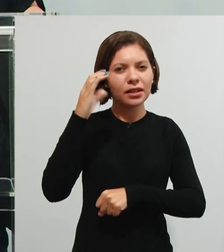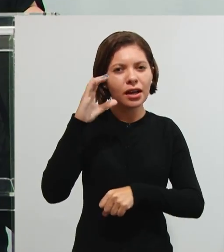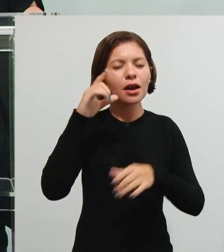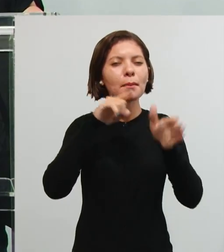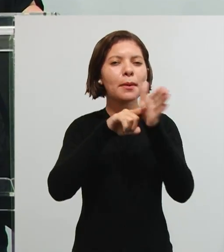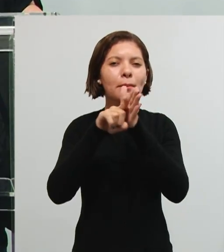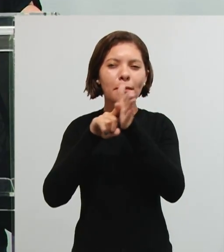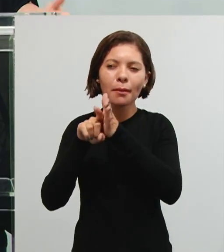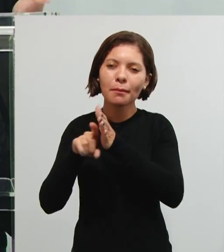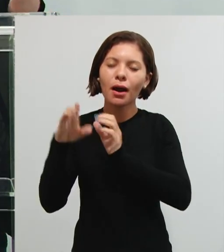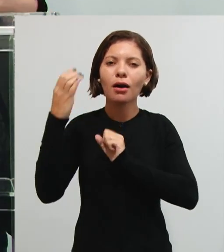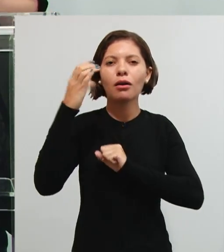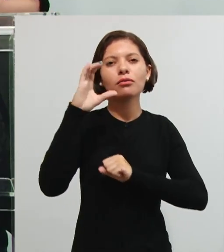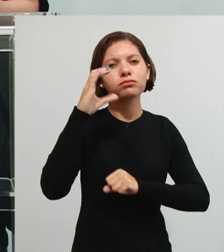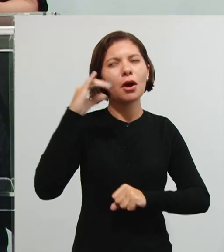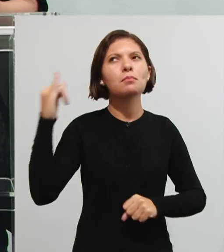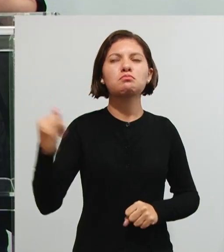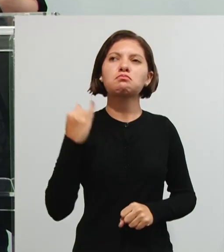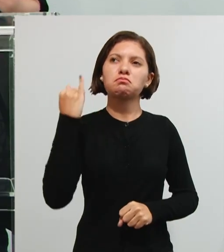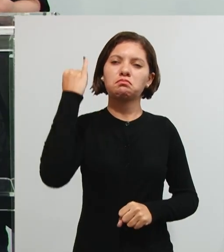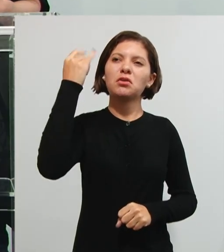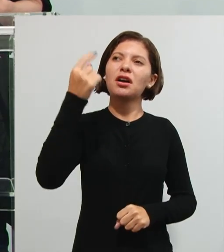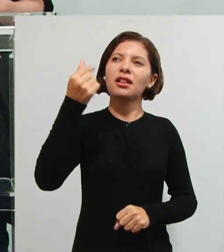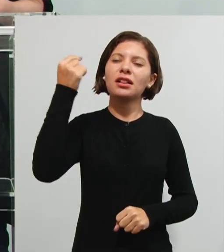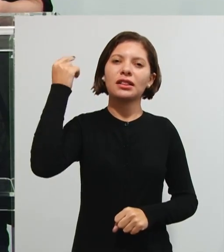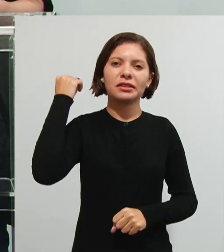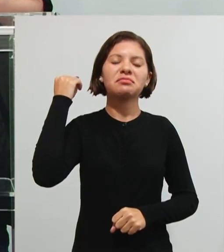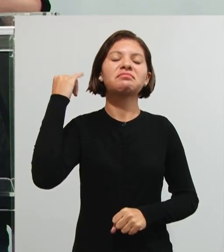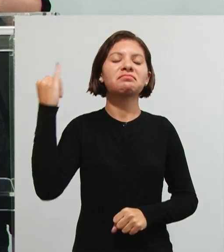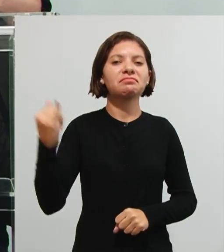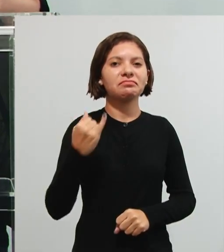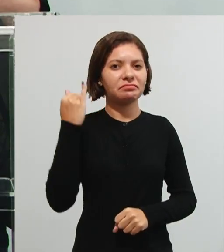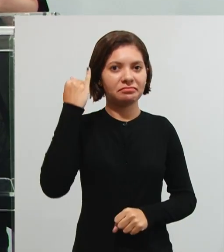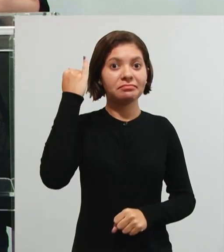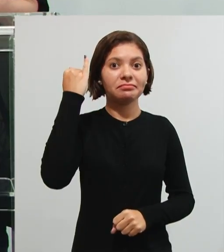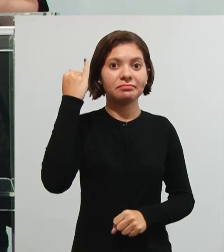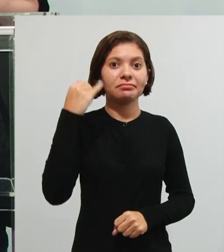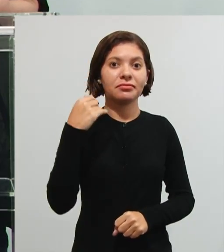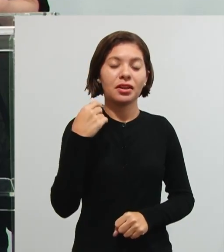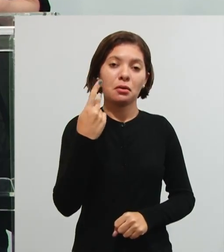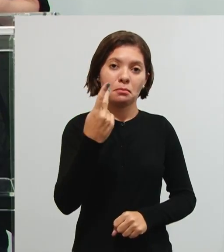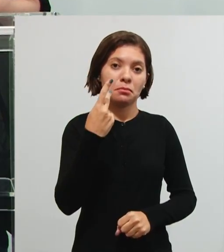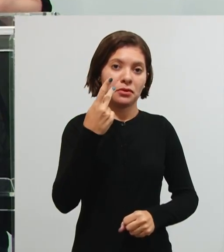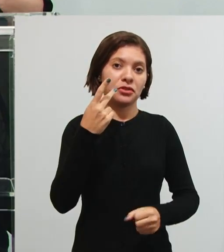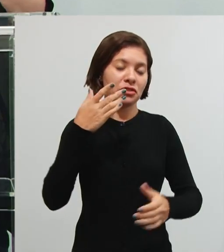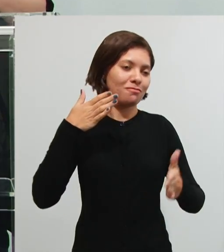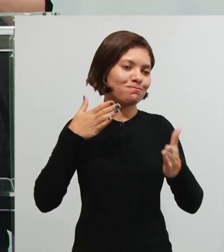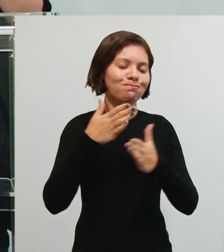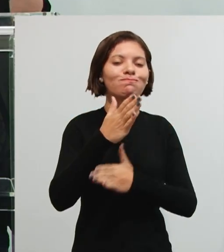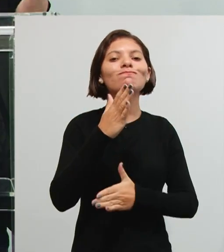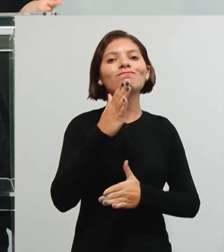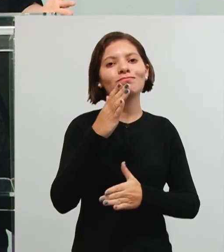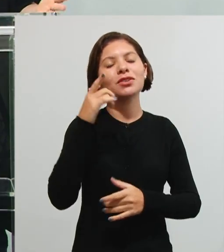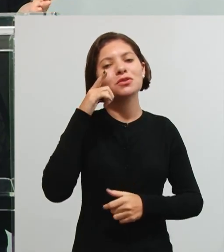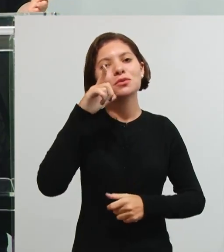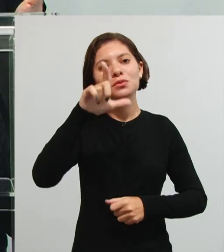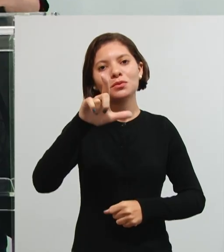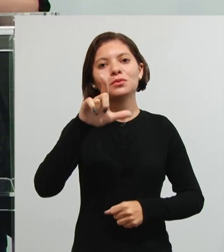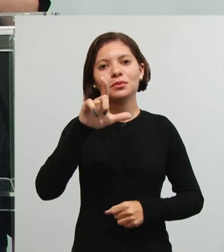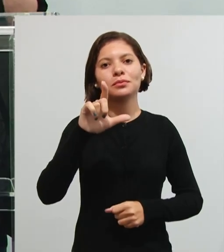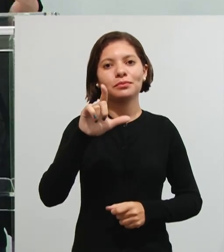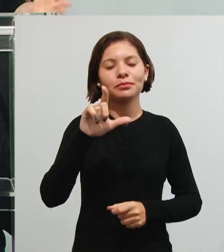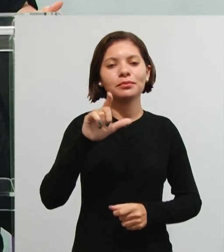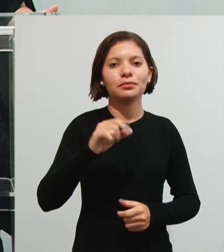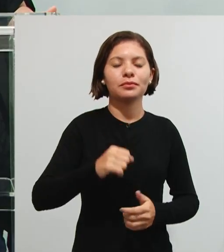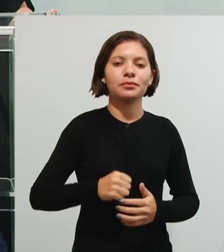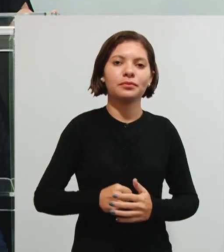pesquisas científicas, o quanto isso era importante, o quanto foi importante, né, para a gente superar todo esse momento, para a gente conseguir sair